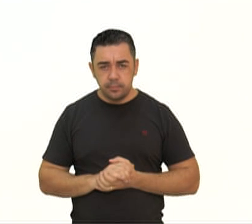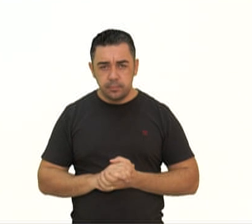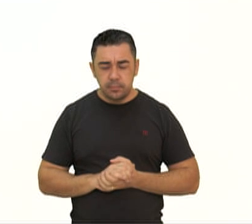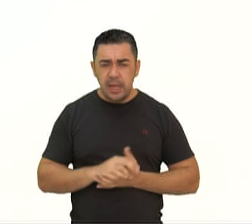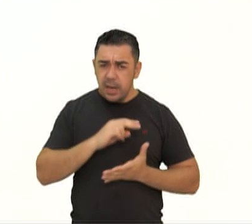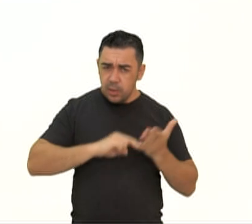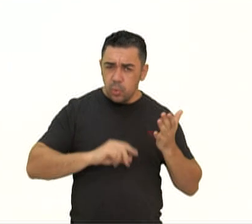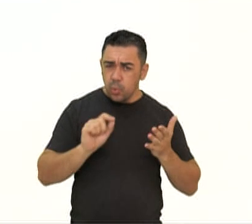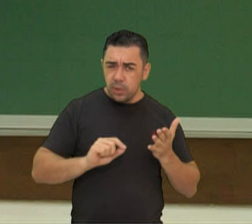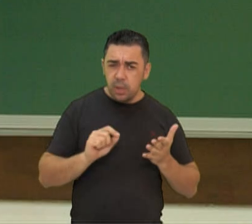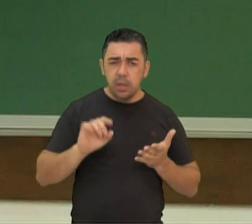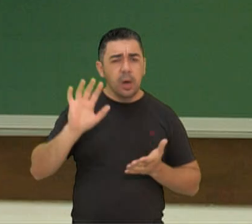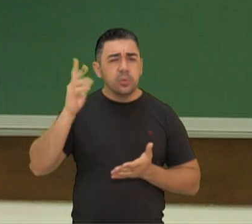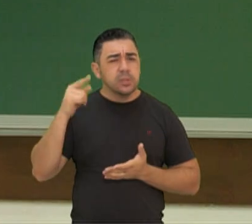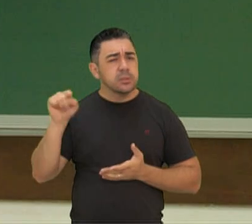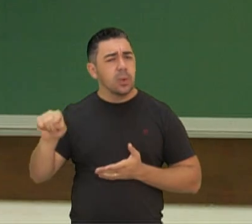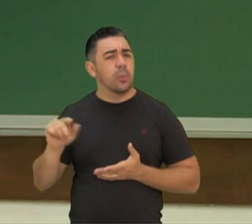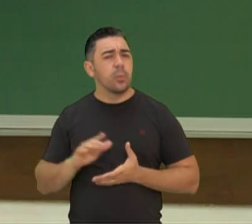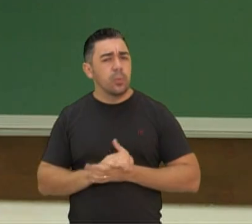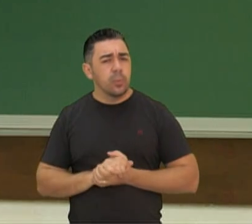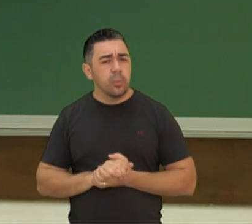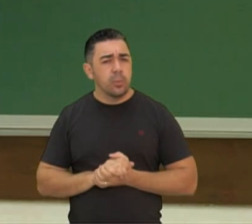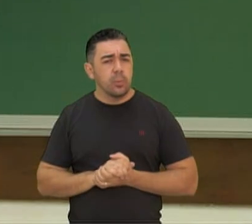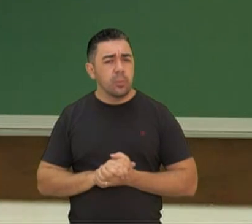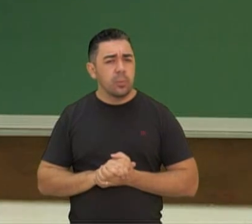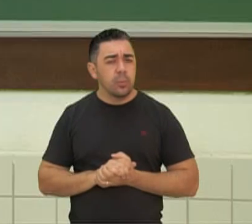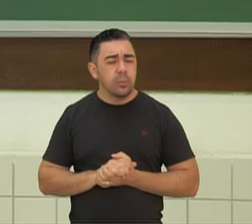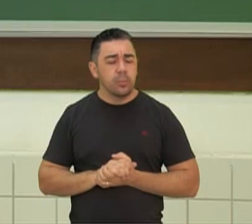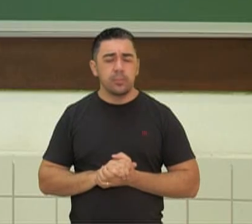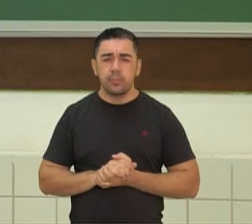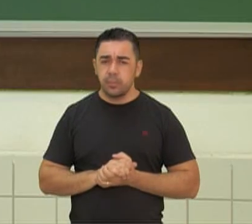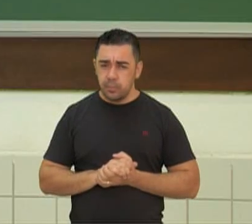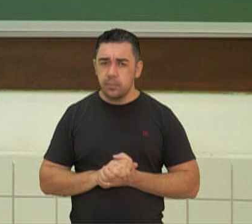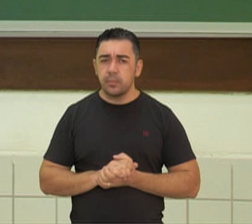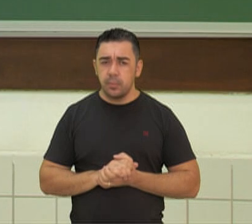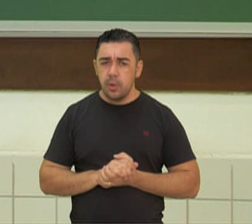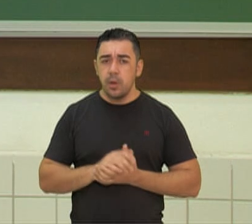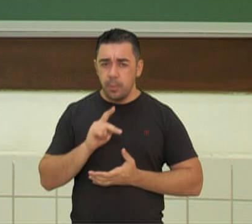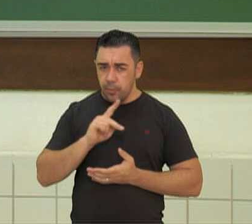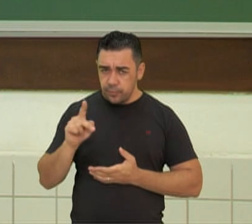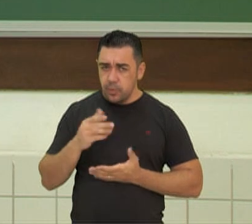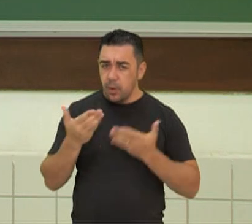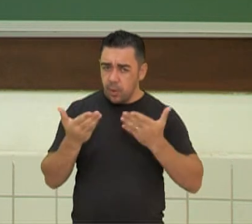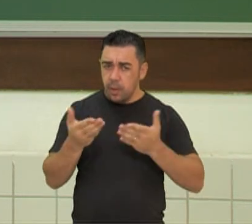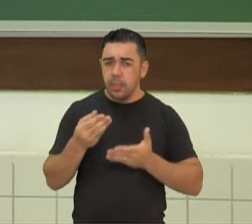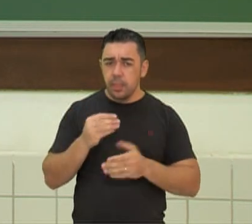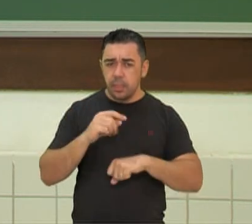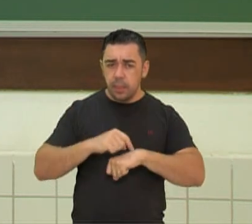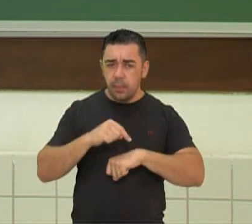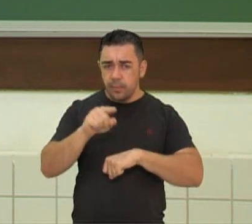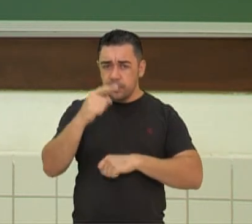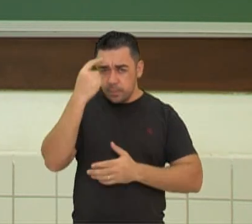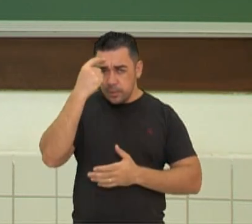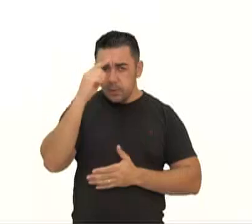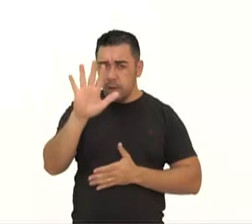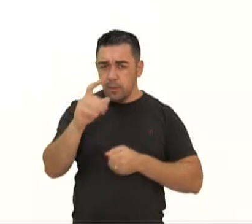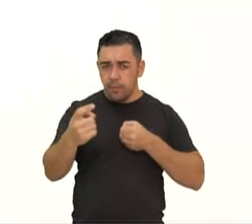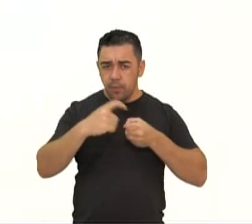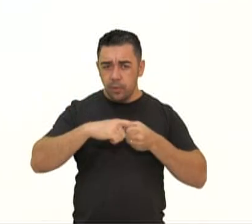que fato originou essa notícia? Pessoal, o professor vai dar um tempo para que vocês pensem e já